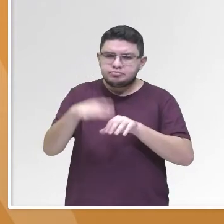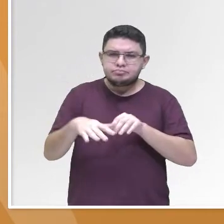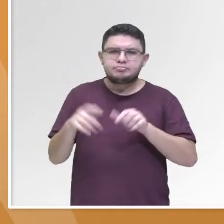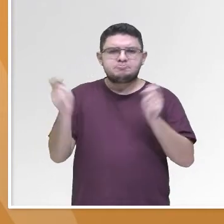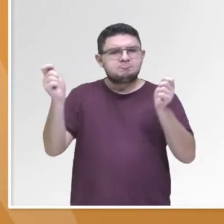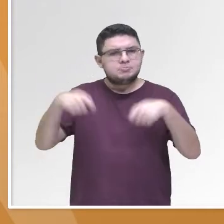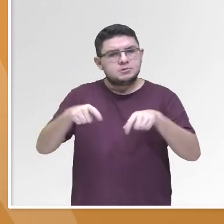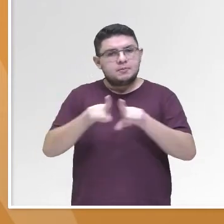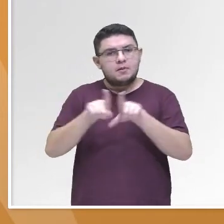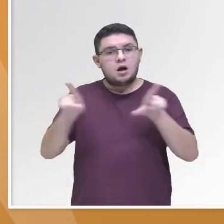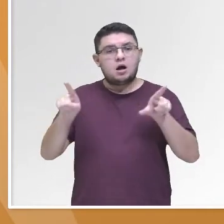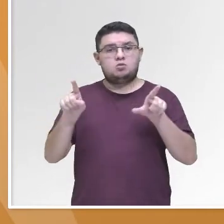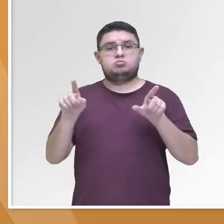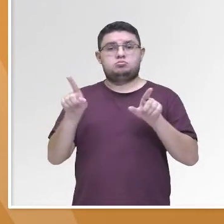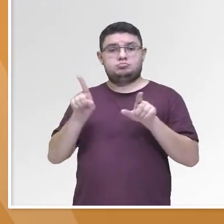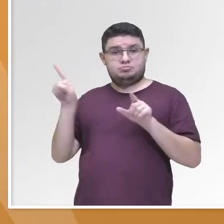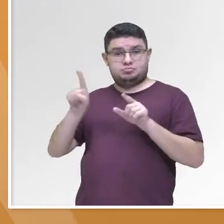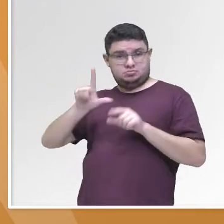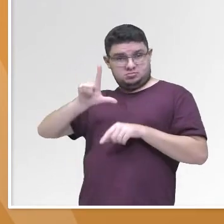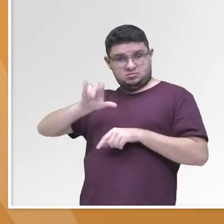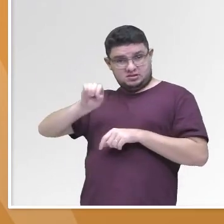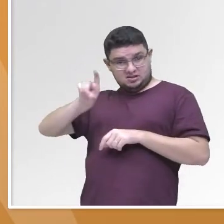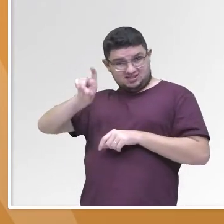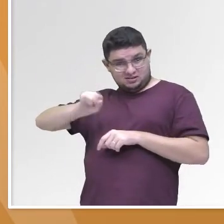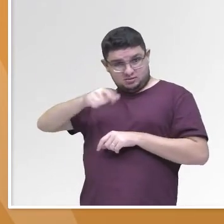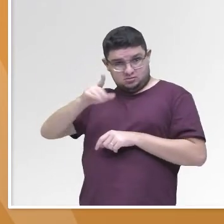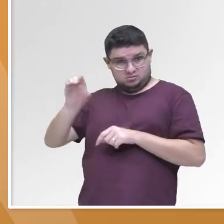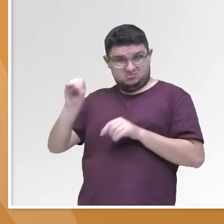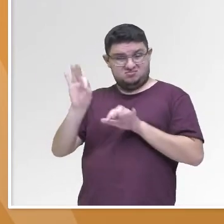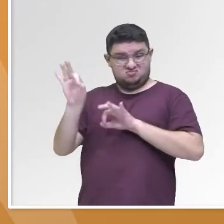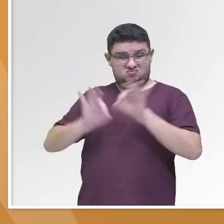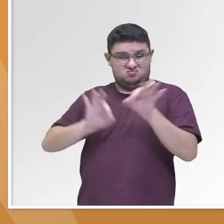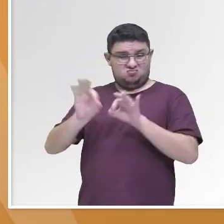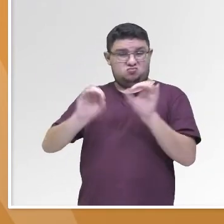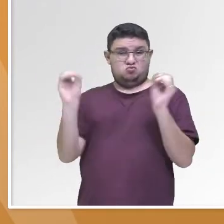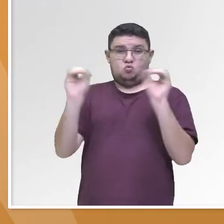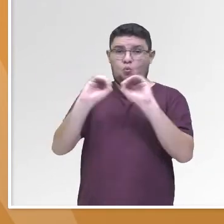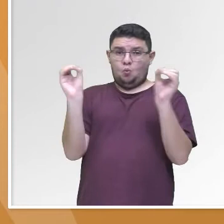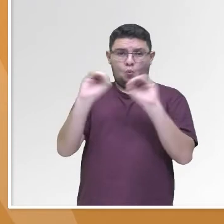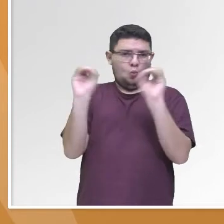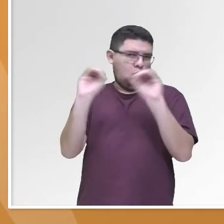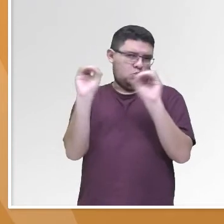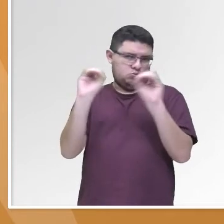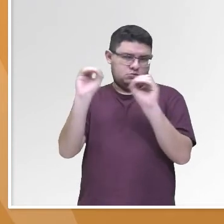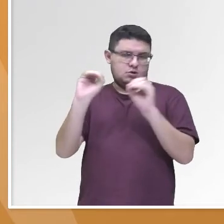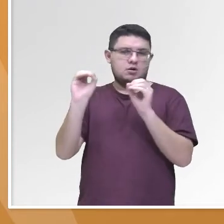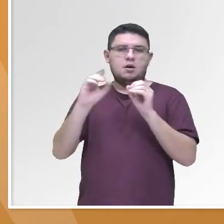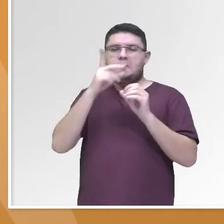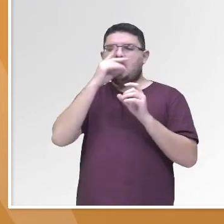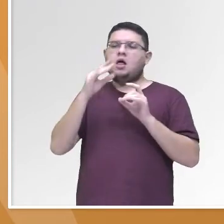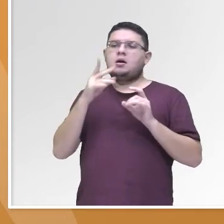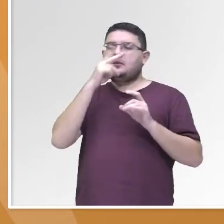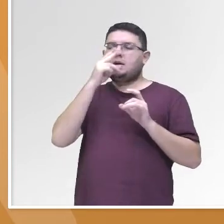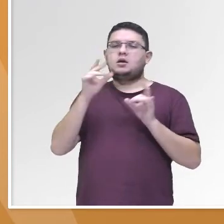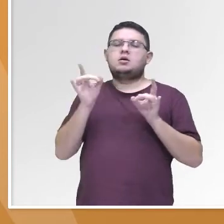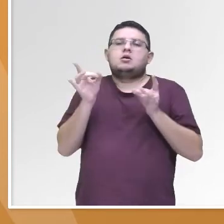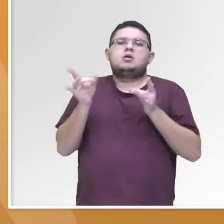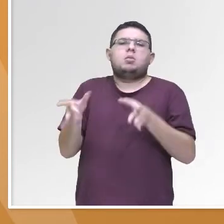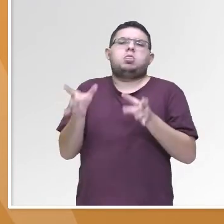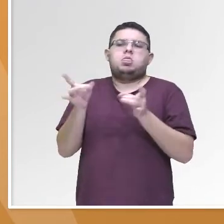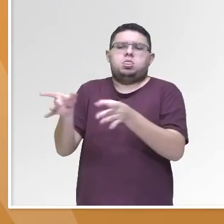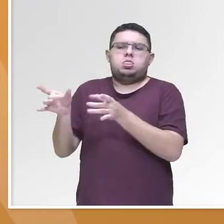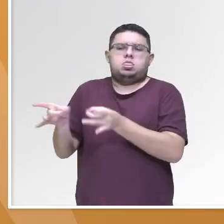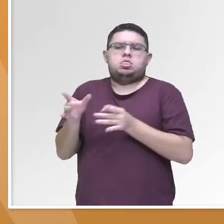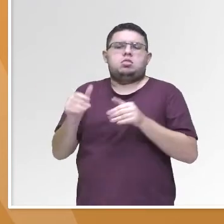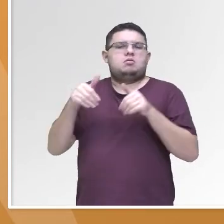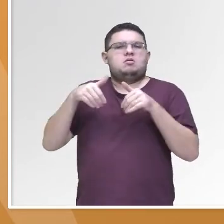olha. Então, as características do lixão aqui, a gente vai observar que não tem nenhuma preparação, né? O